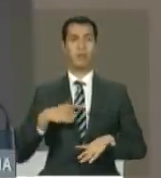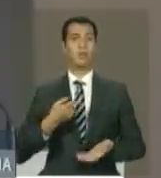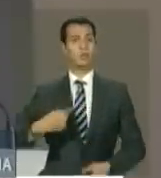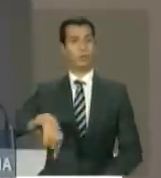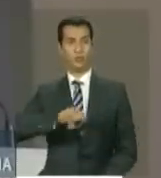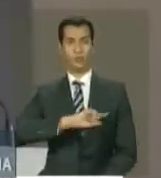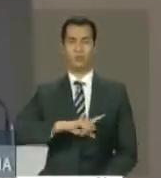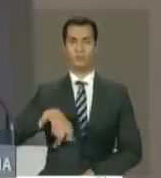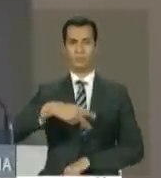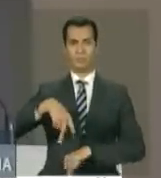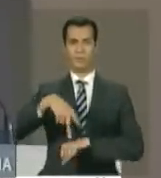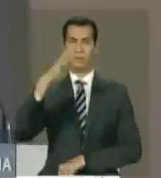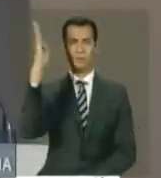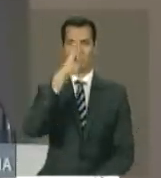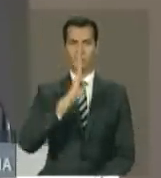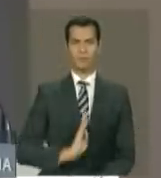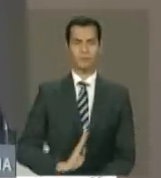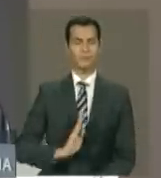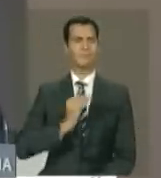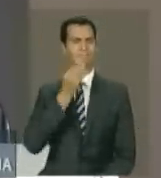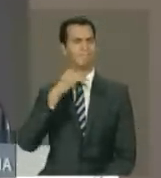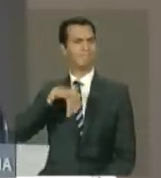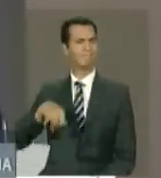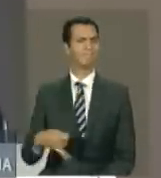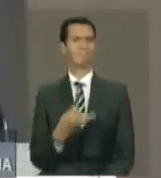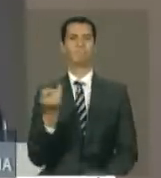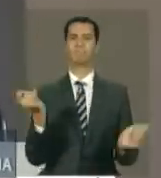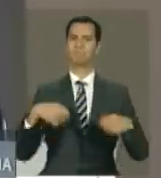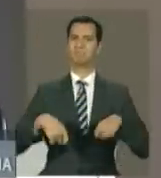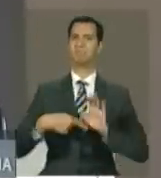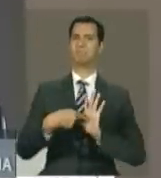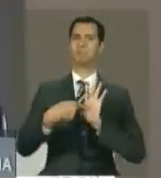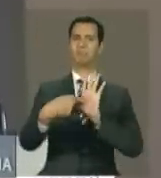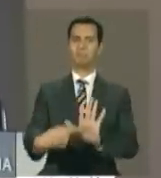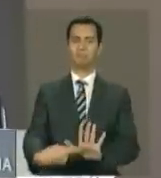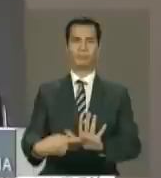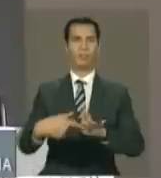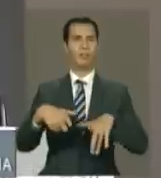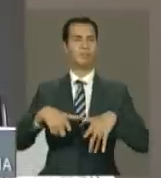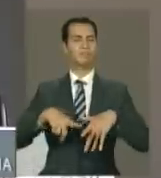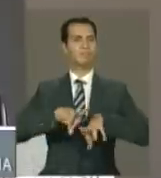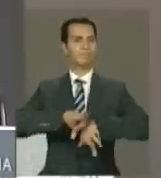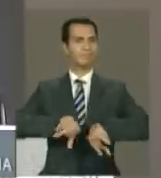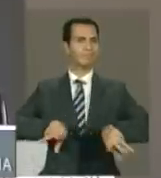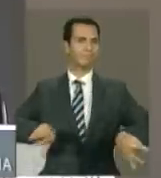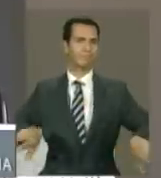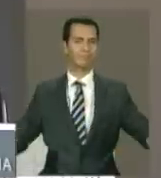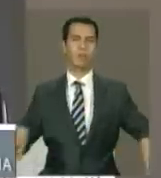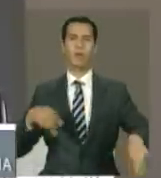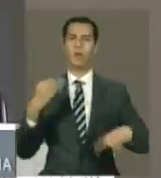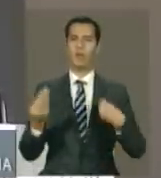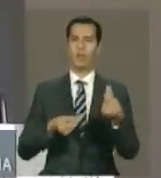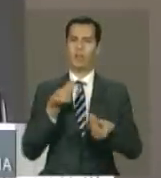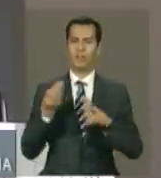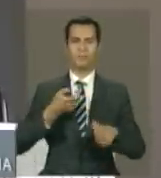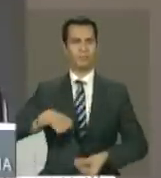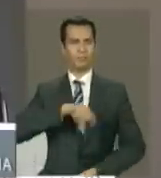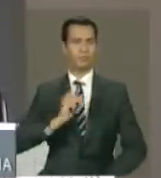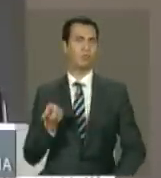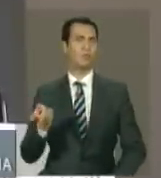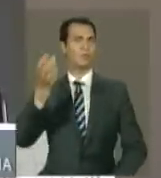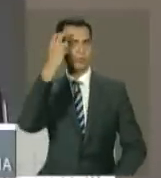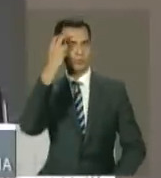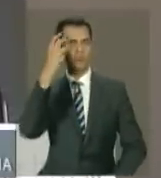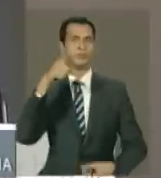é ocasião de apresentar de maneira ampla e aprofundada aspectos de nossa